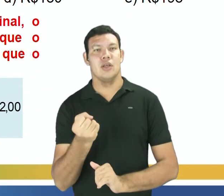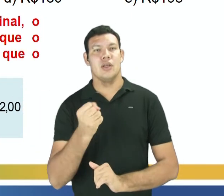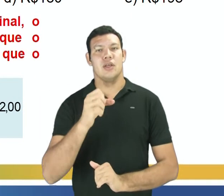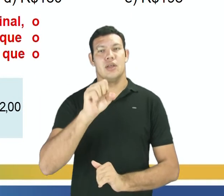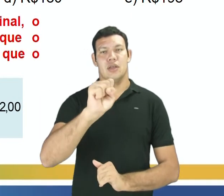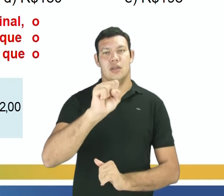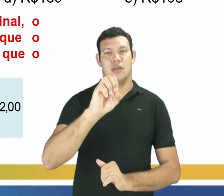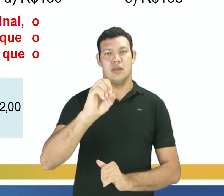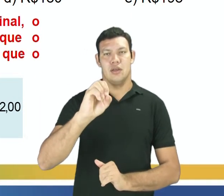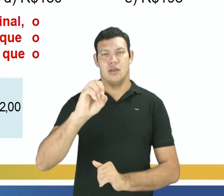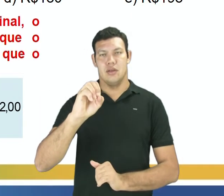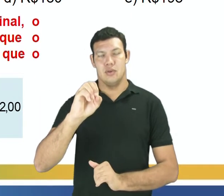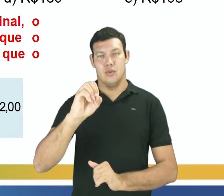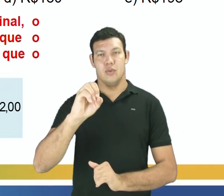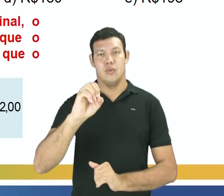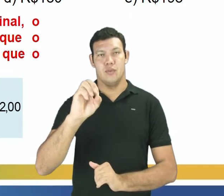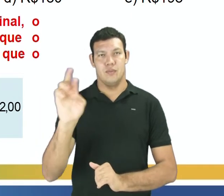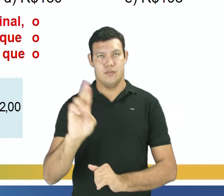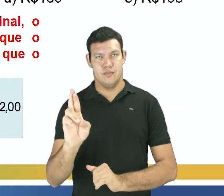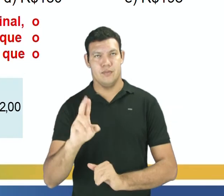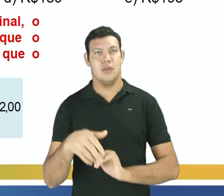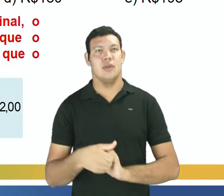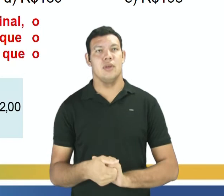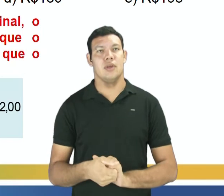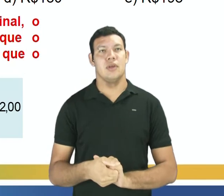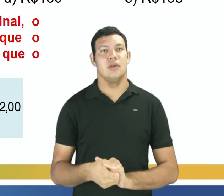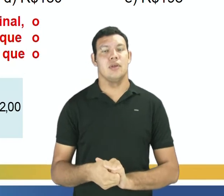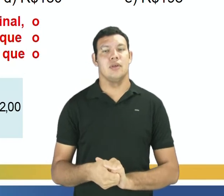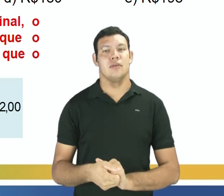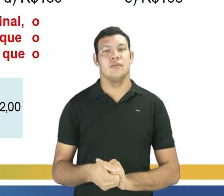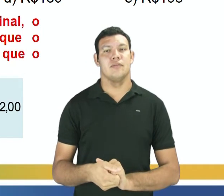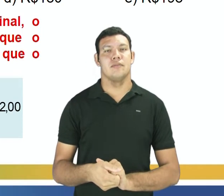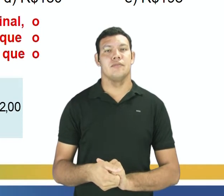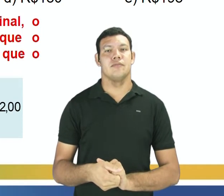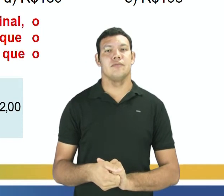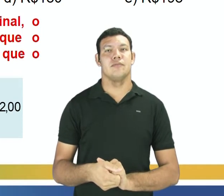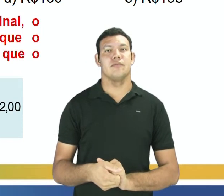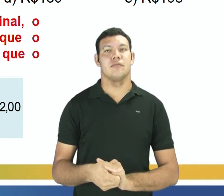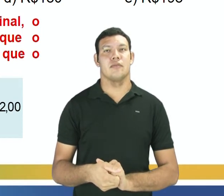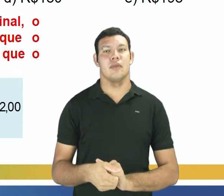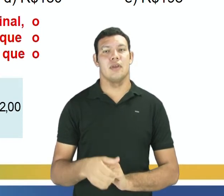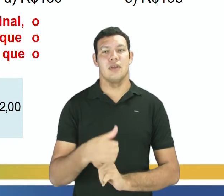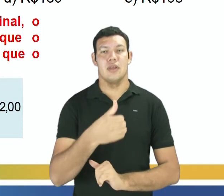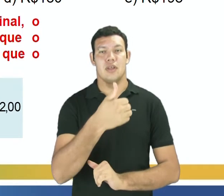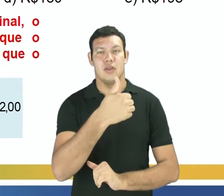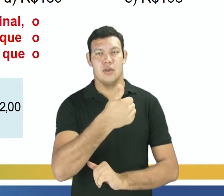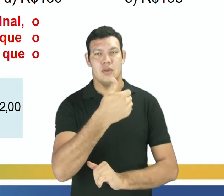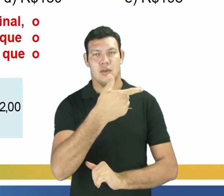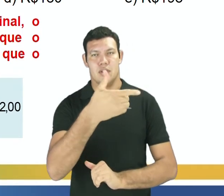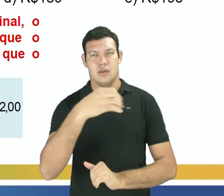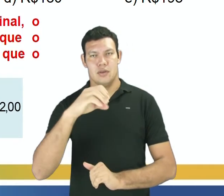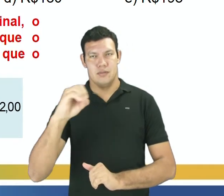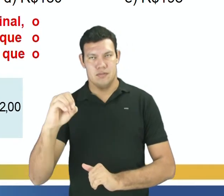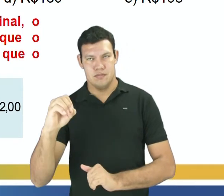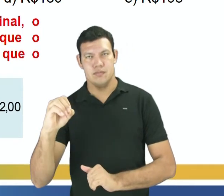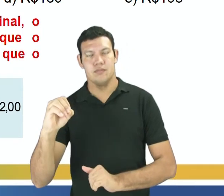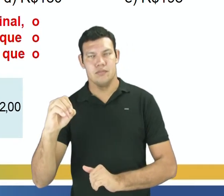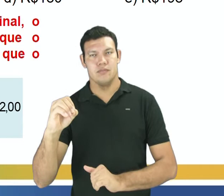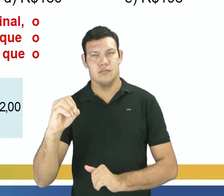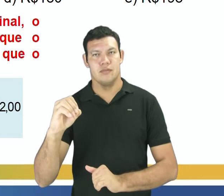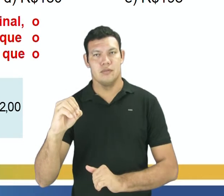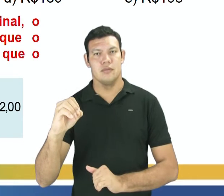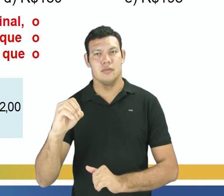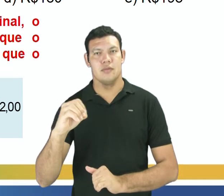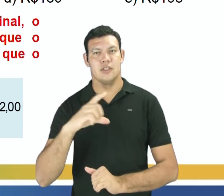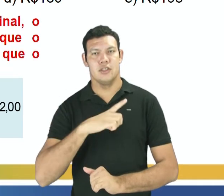quê? Vendendo 1.200, ele ganharia 200, ou seja, com R$600 a mais da meta, ele teria